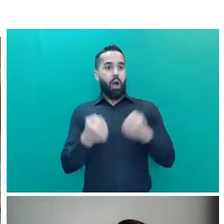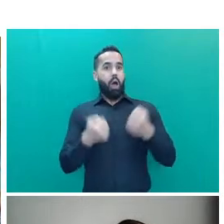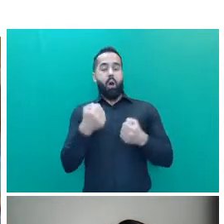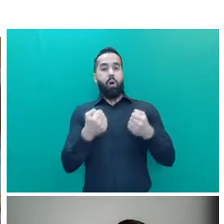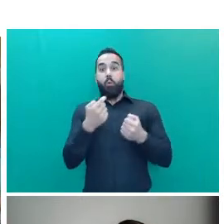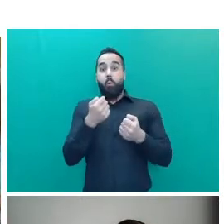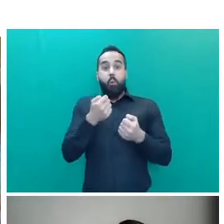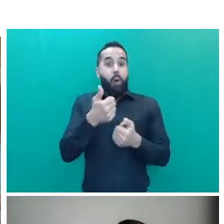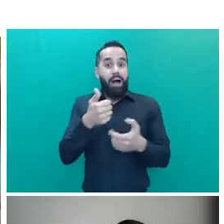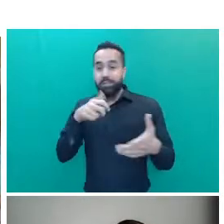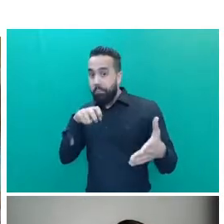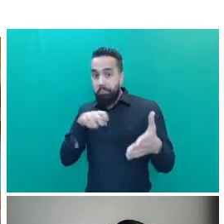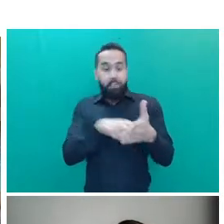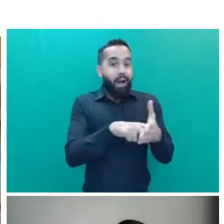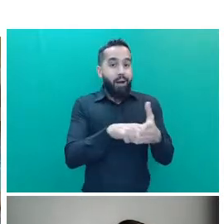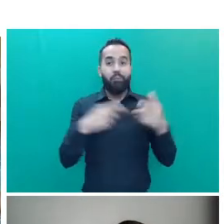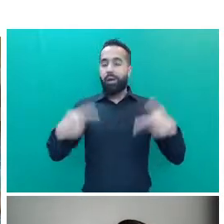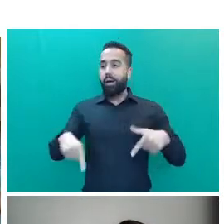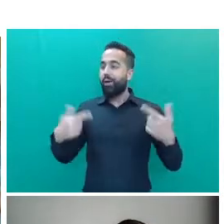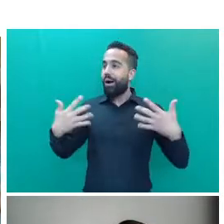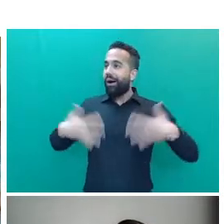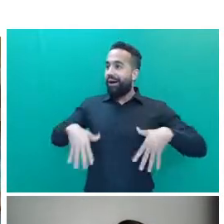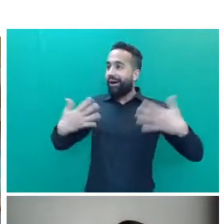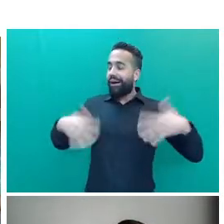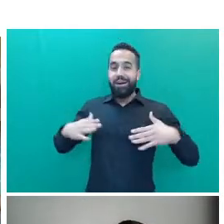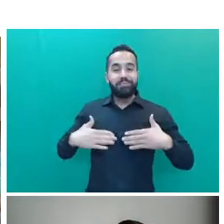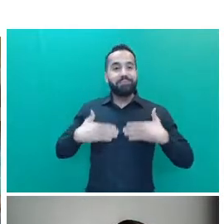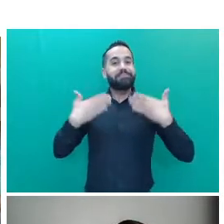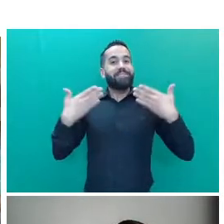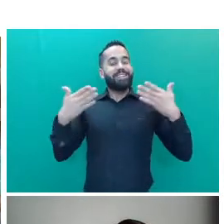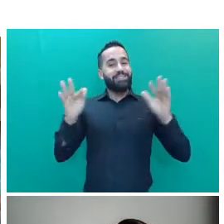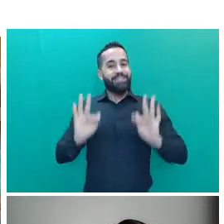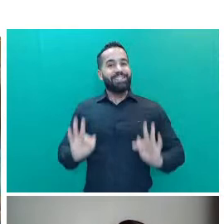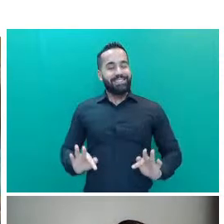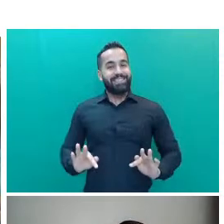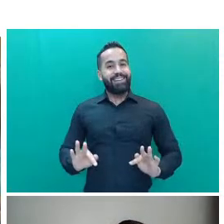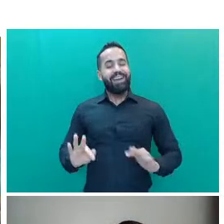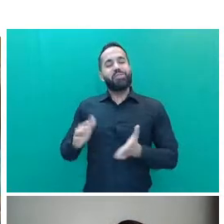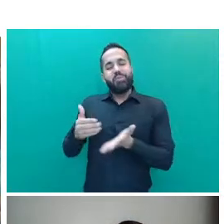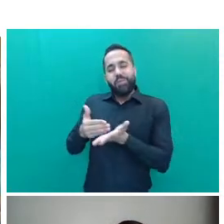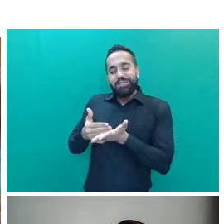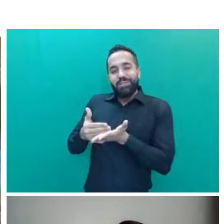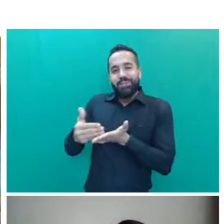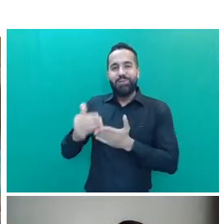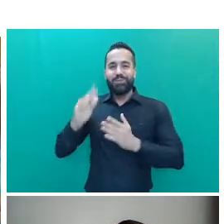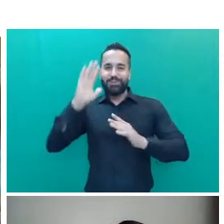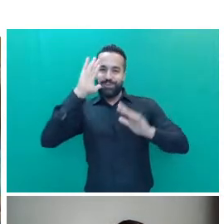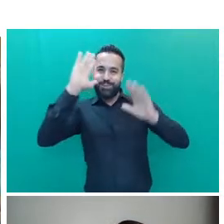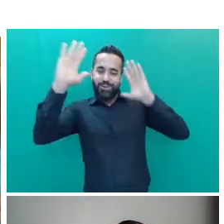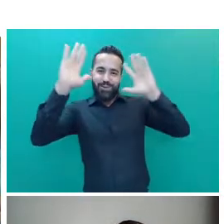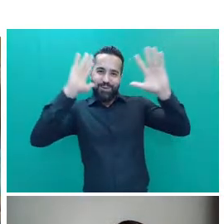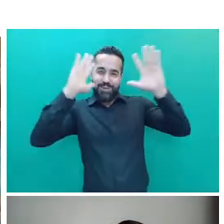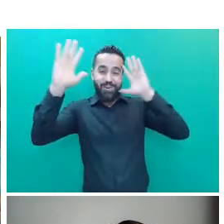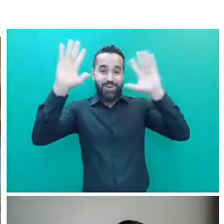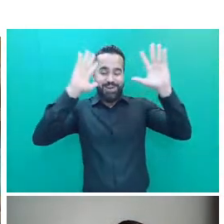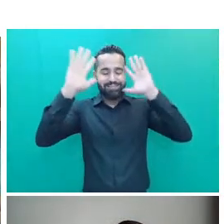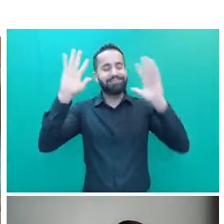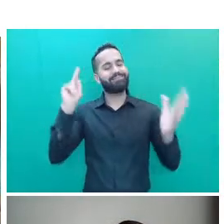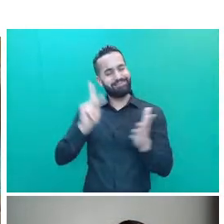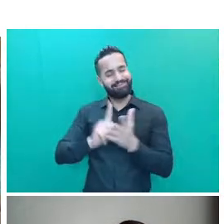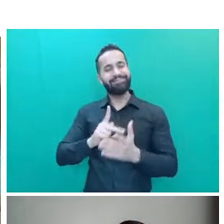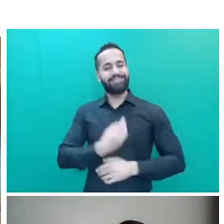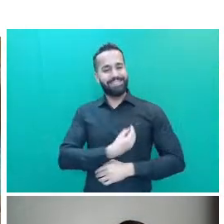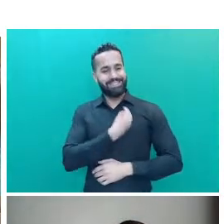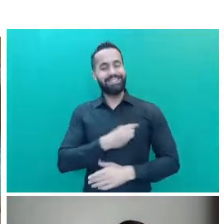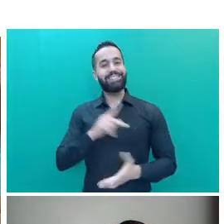parei, tá, assim, né, enfim. E dali começou tudo e, de repente, estou aqui vivendo um sonho mesmo, né? De estudar